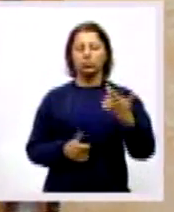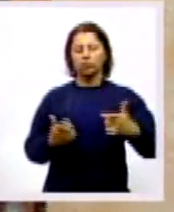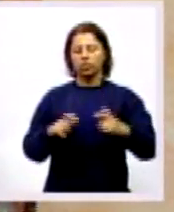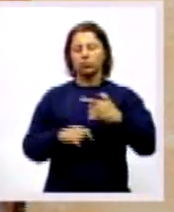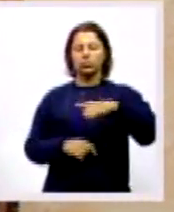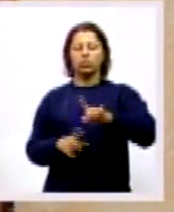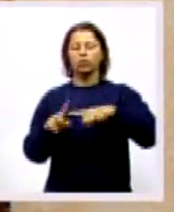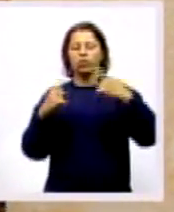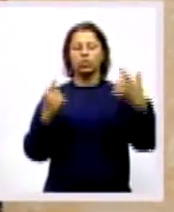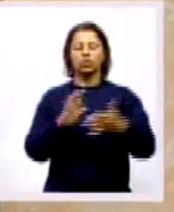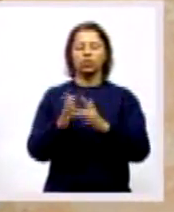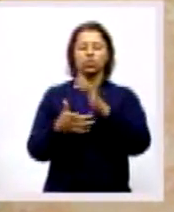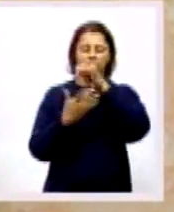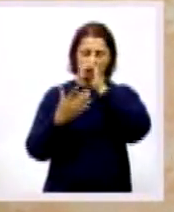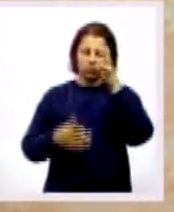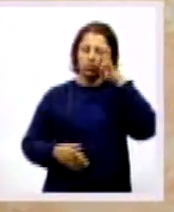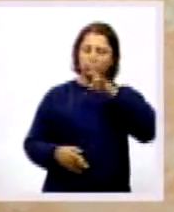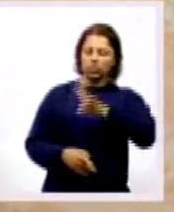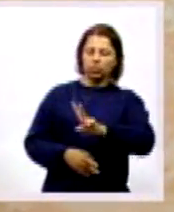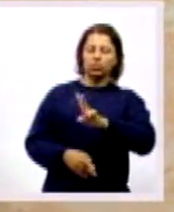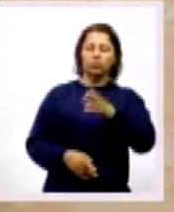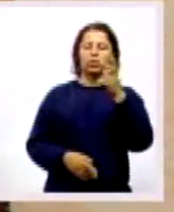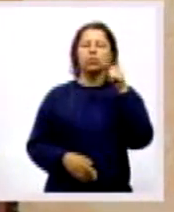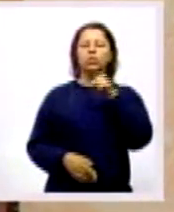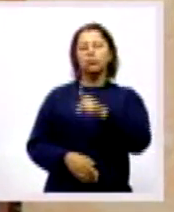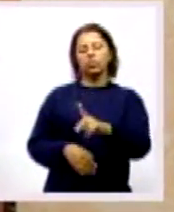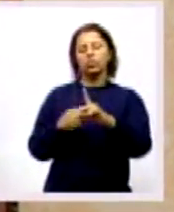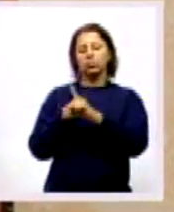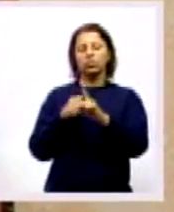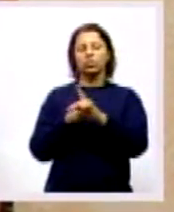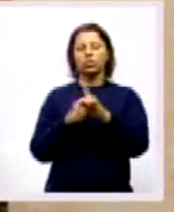que Jesus olha nos olhos dele e diz: Simão,